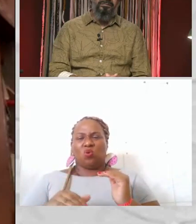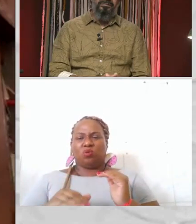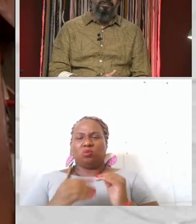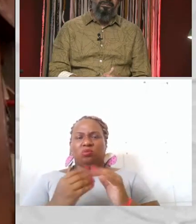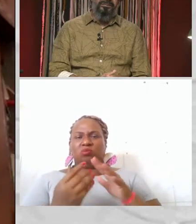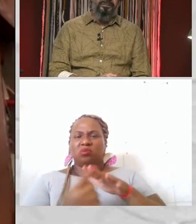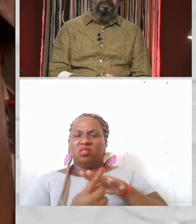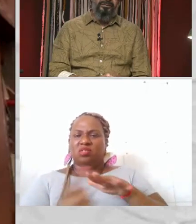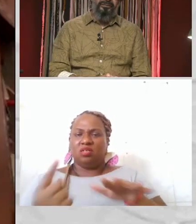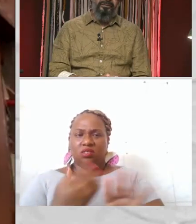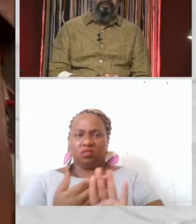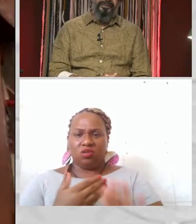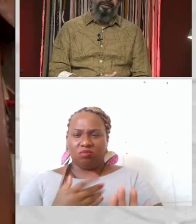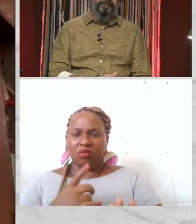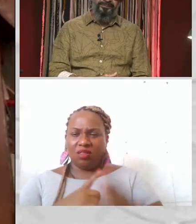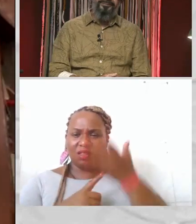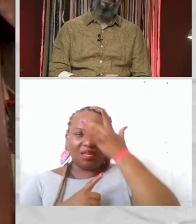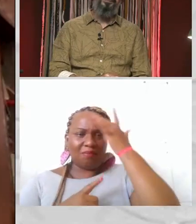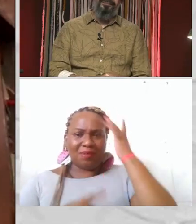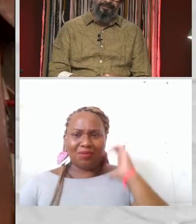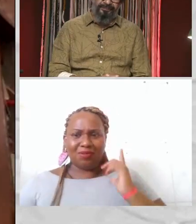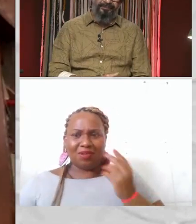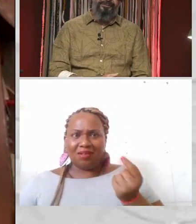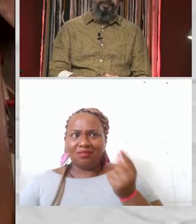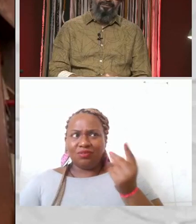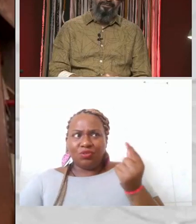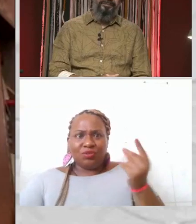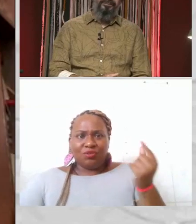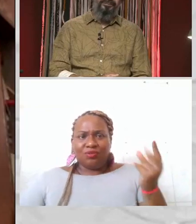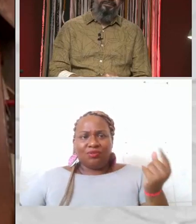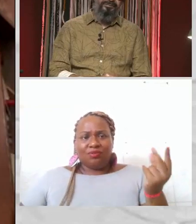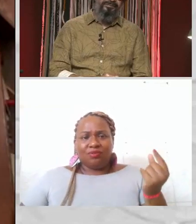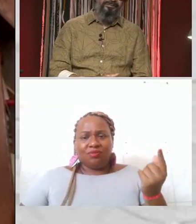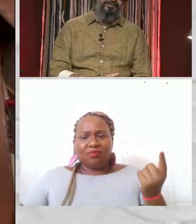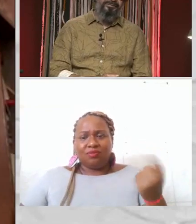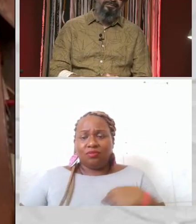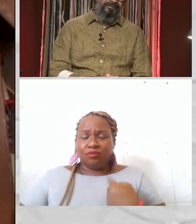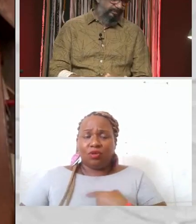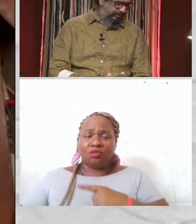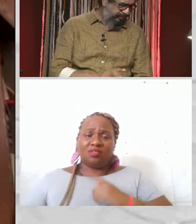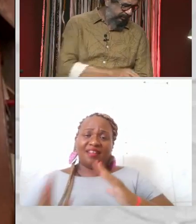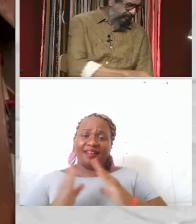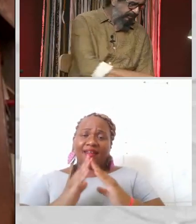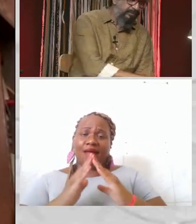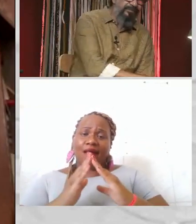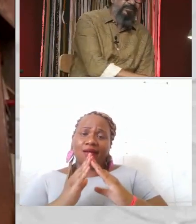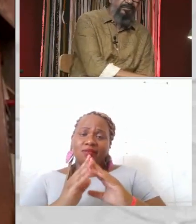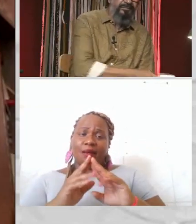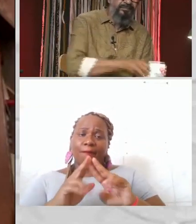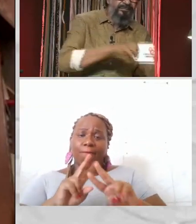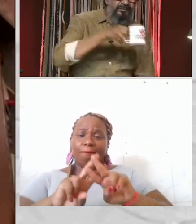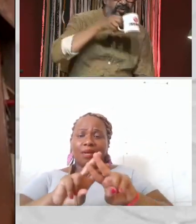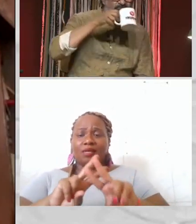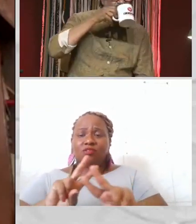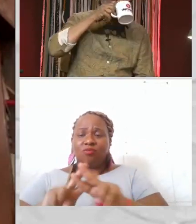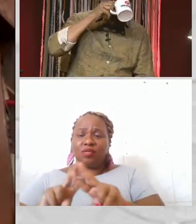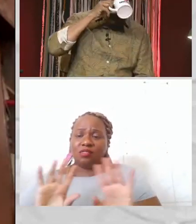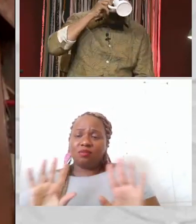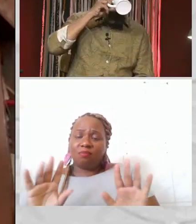muita gente que está há muito tempo. O máximo que a gente está é numa prisão domiciliar sem ter feito absolutamente